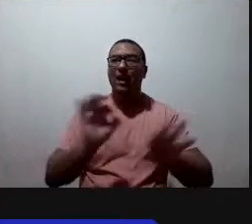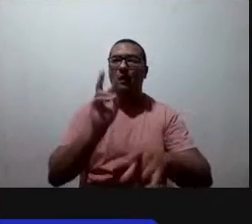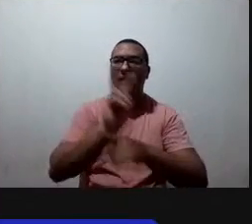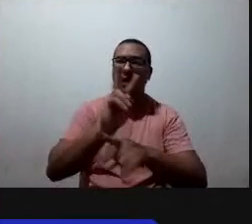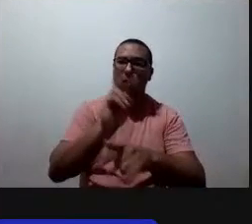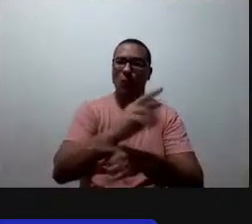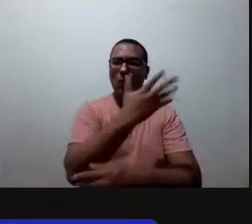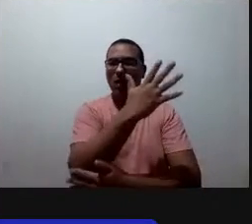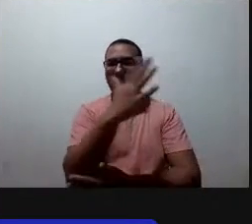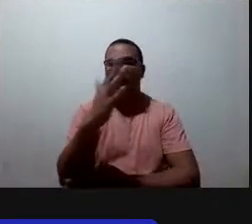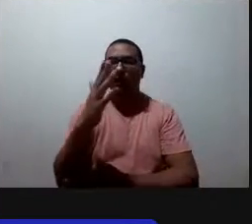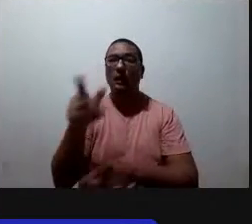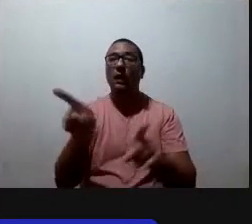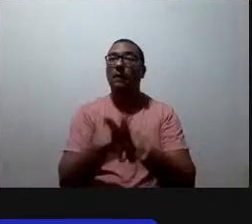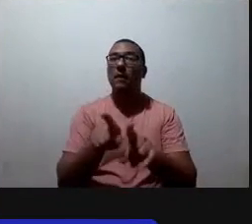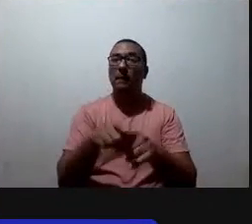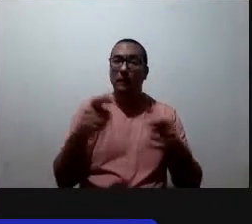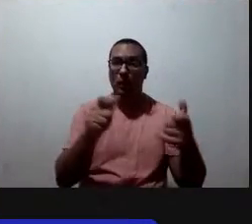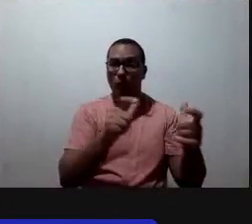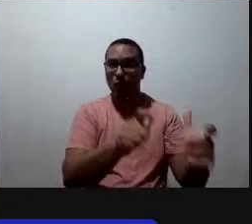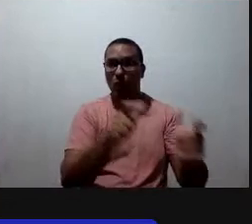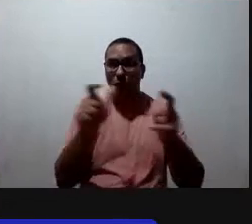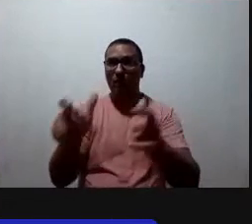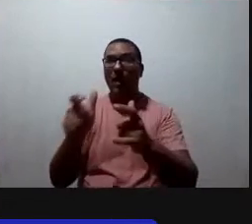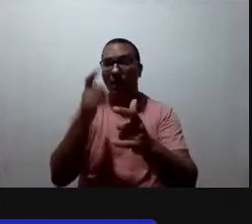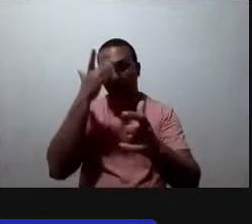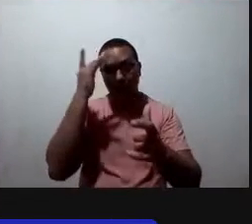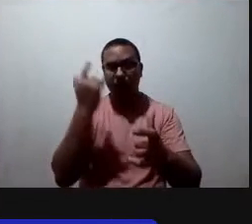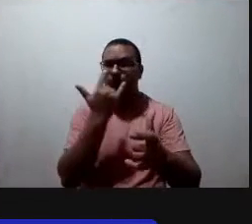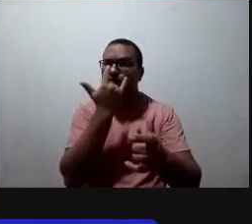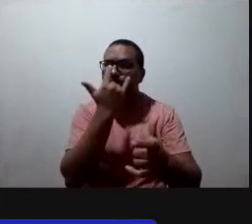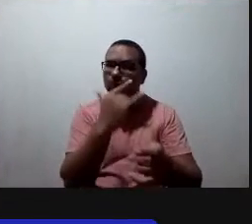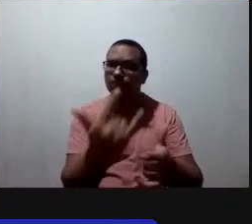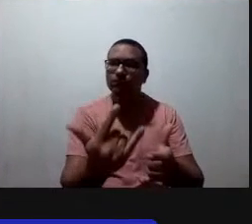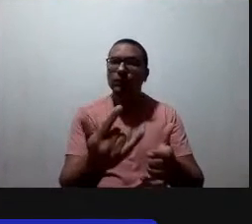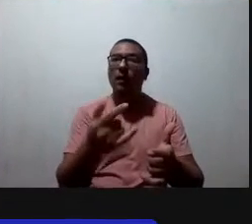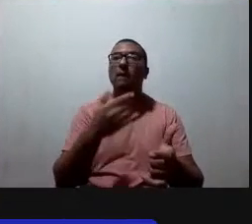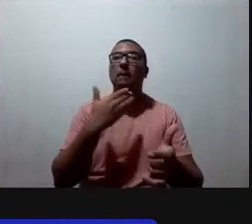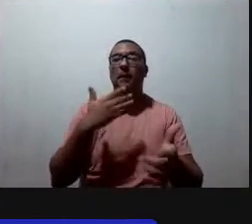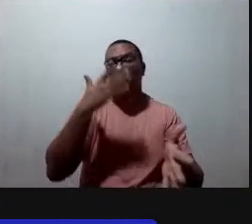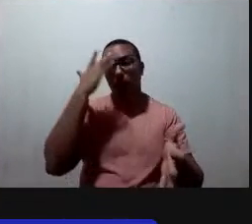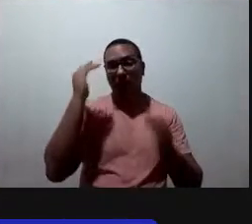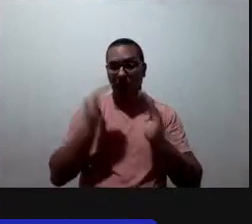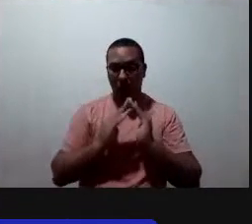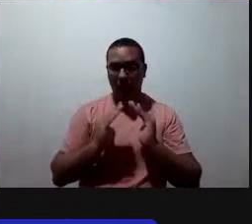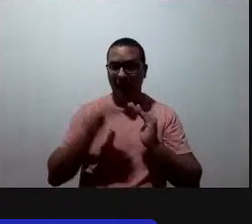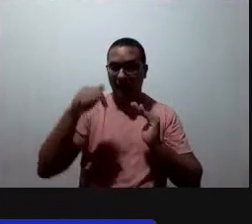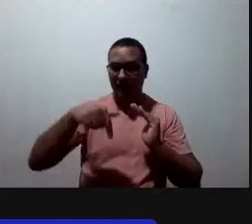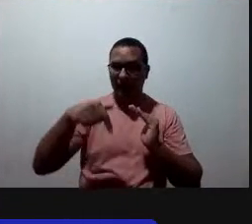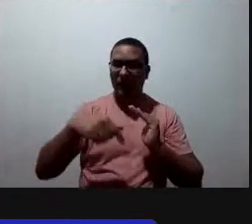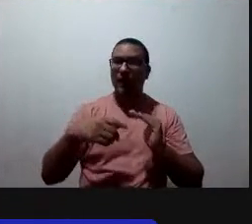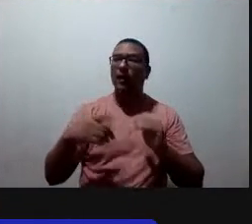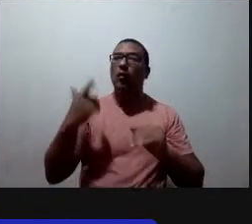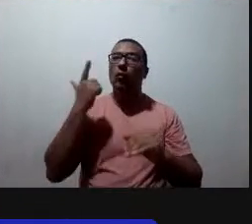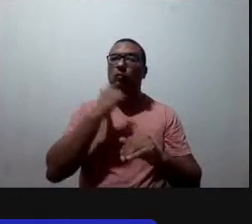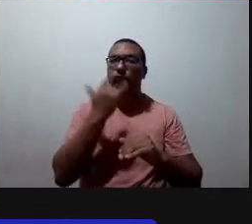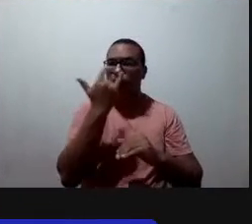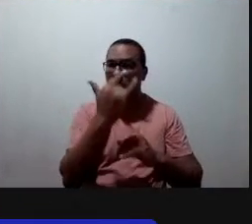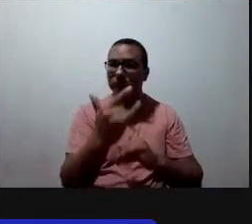lugar, de fazer um lugar que seja atrativo para as pessoas que aqui moram E para as pessoas que aqui nos